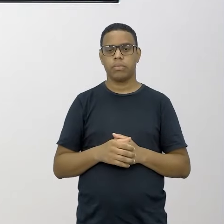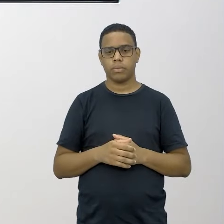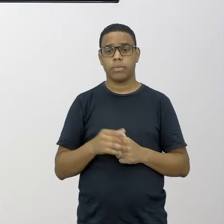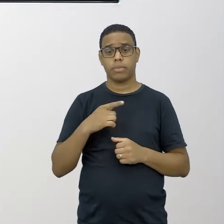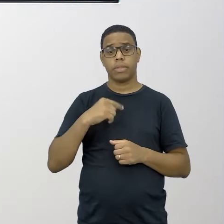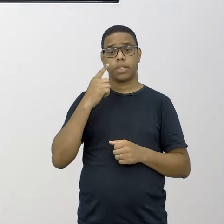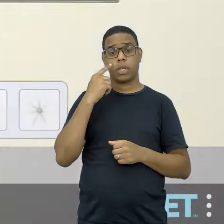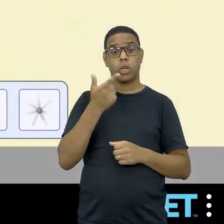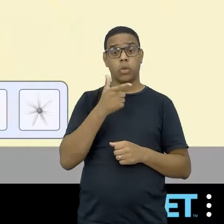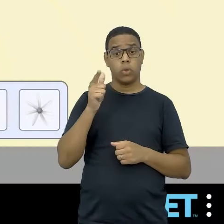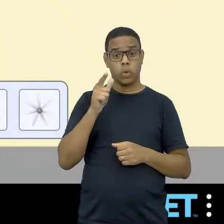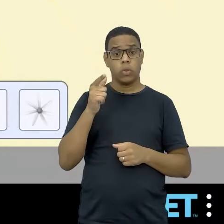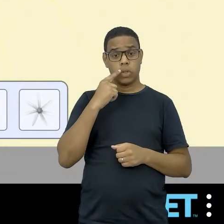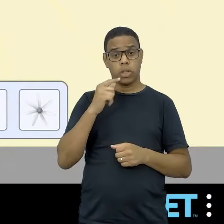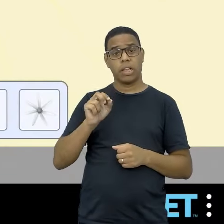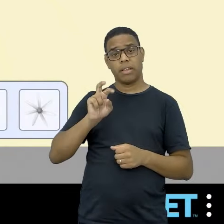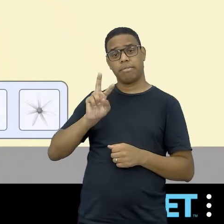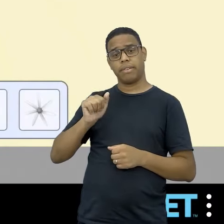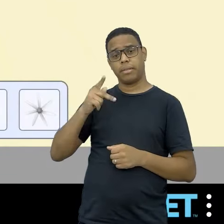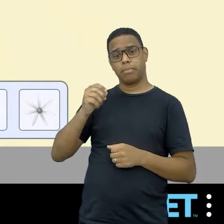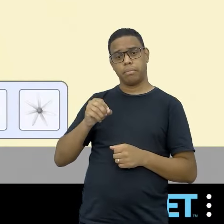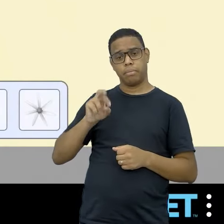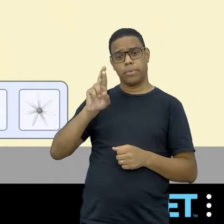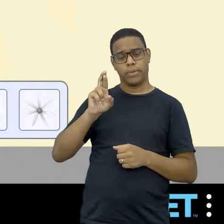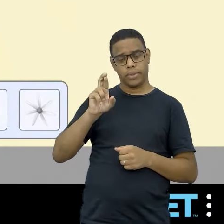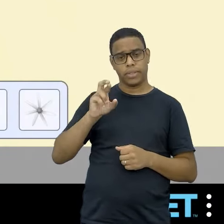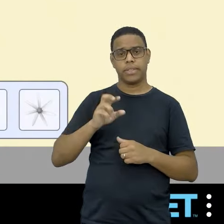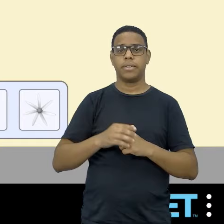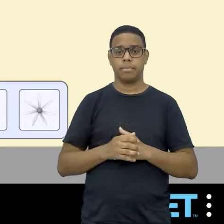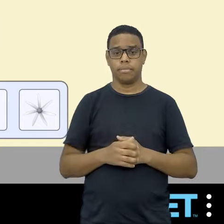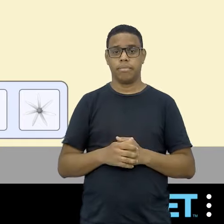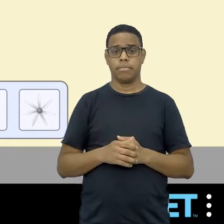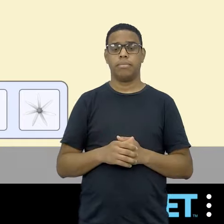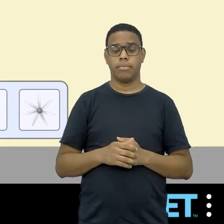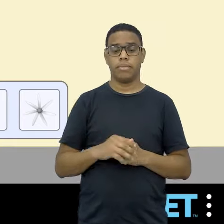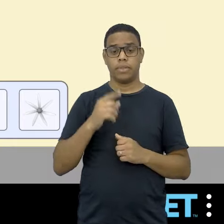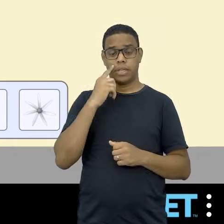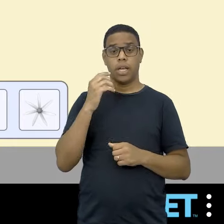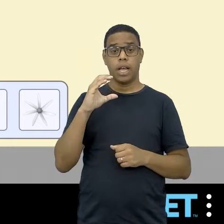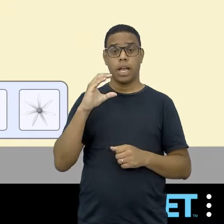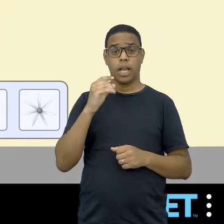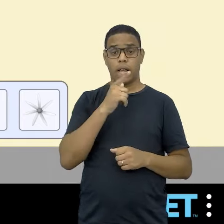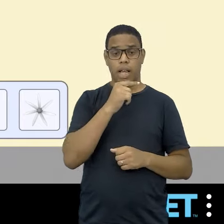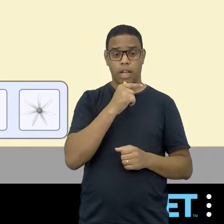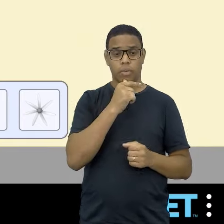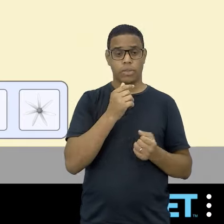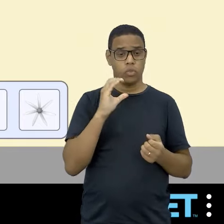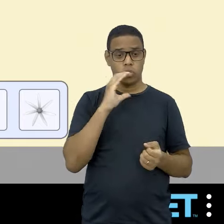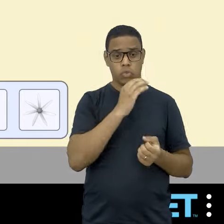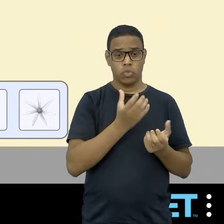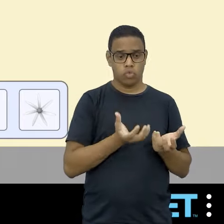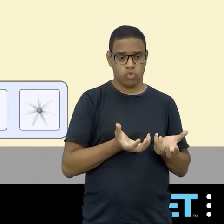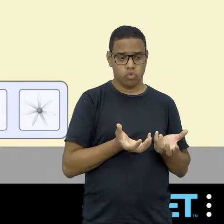da água, tem até essa opção de vapor aqui, ó, né? E esquenta a água, ó.